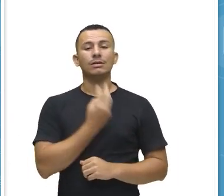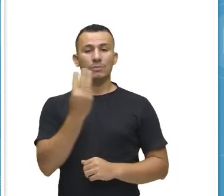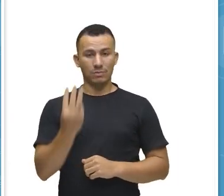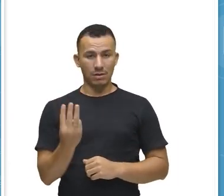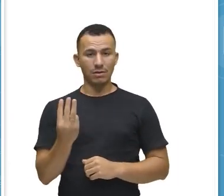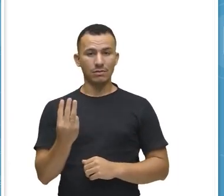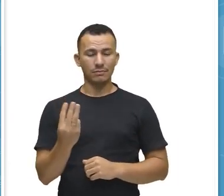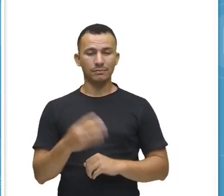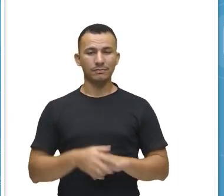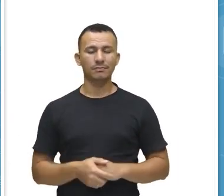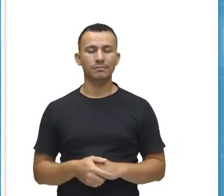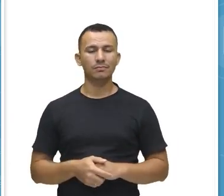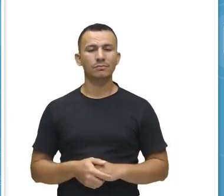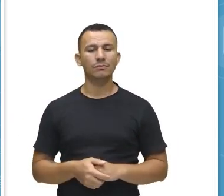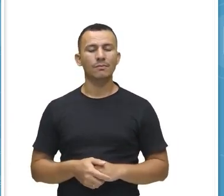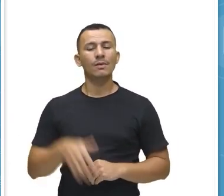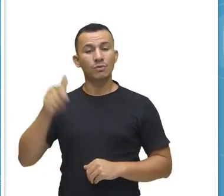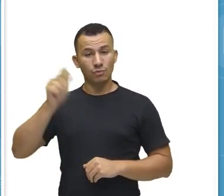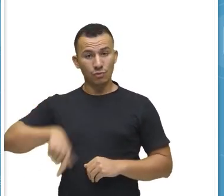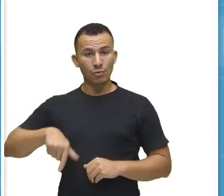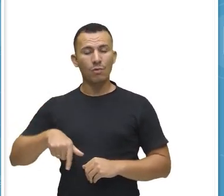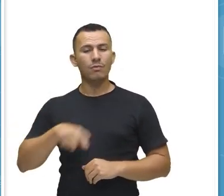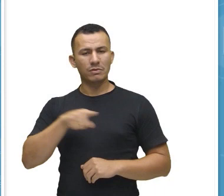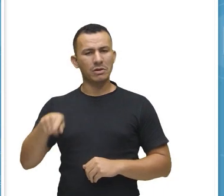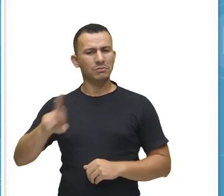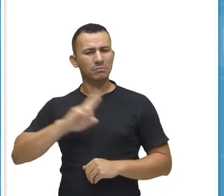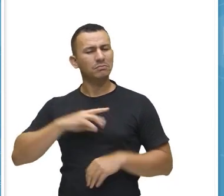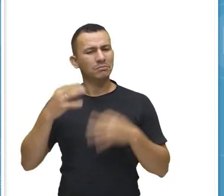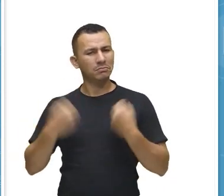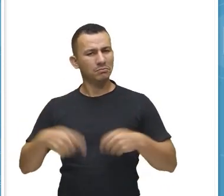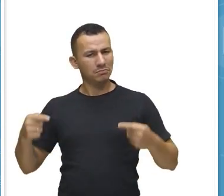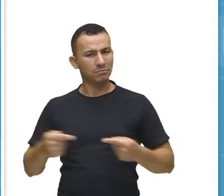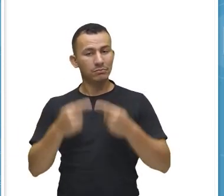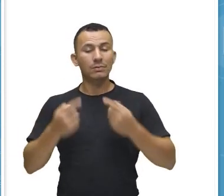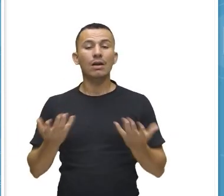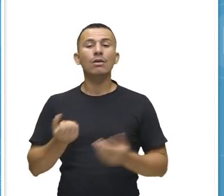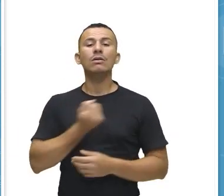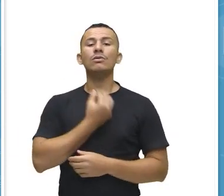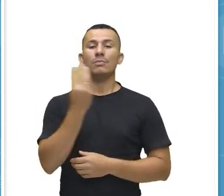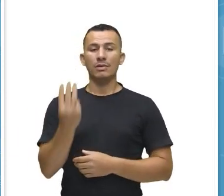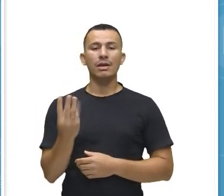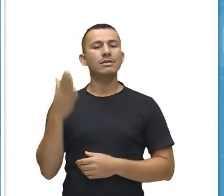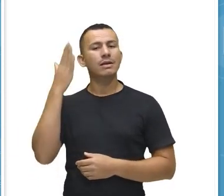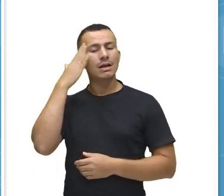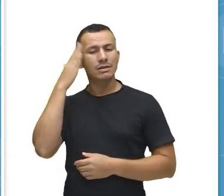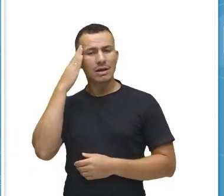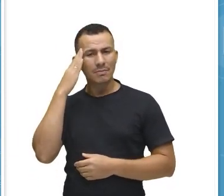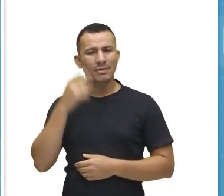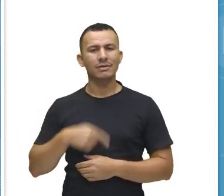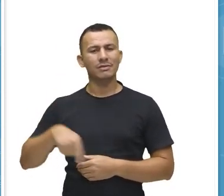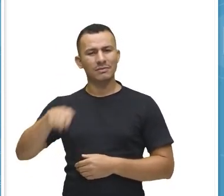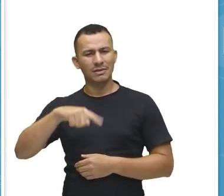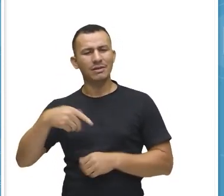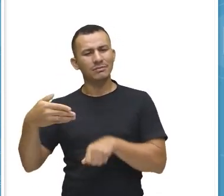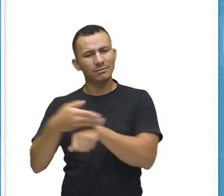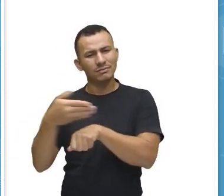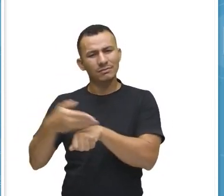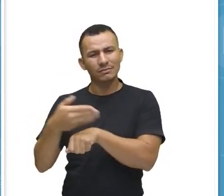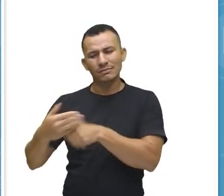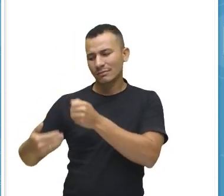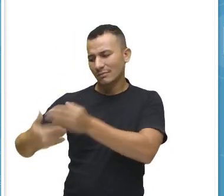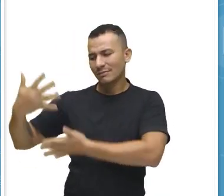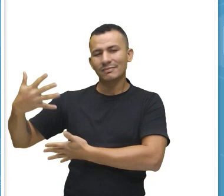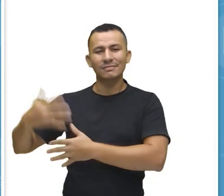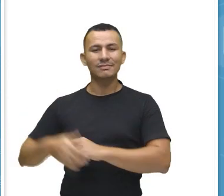questão. Novamente, hein? Vocês estão acertando tudo. Eu quero ver aqui na questão 3, tá bom? Caprichem, chat a resposta, hein?